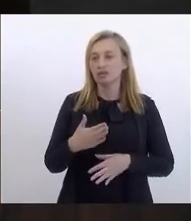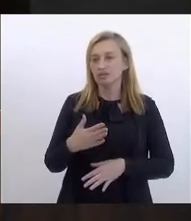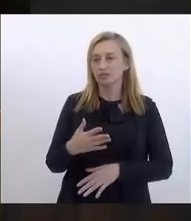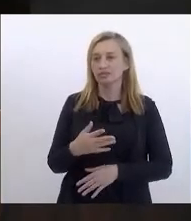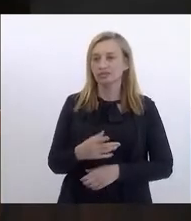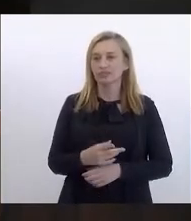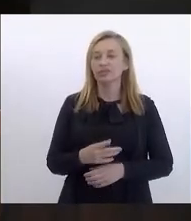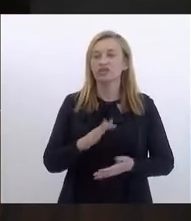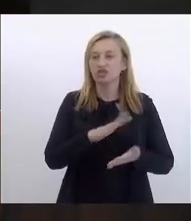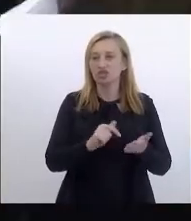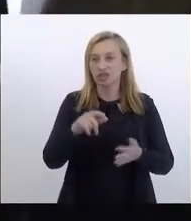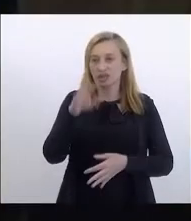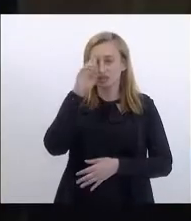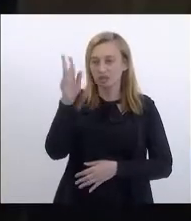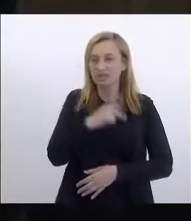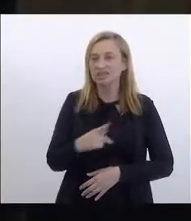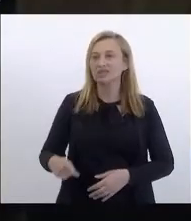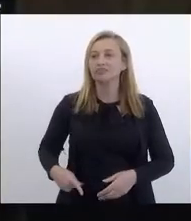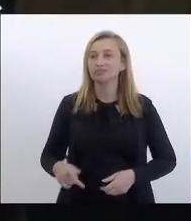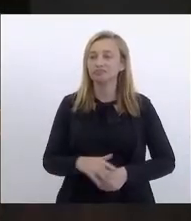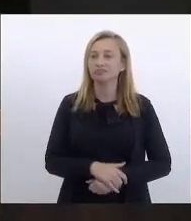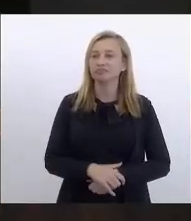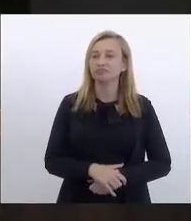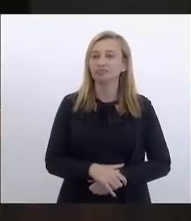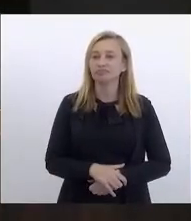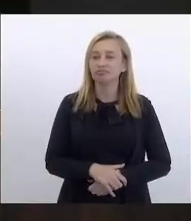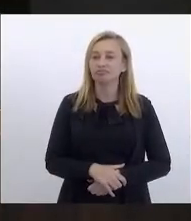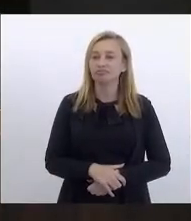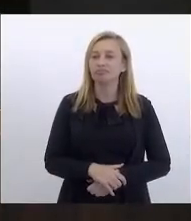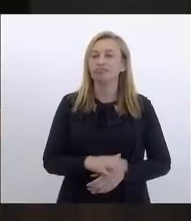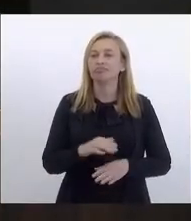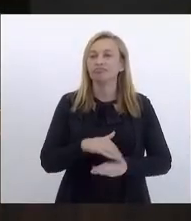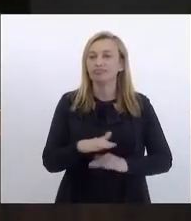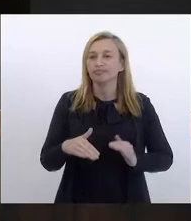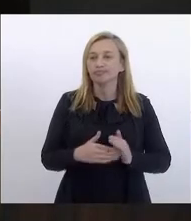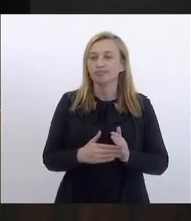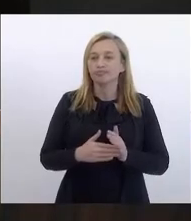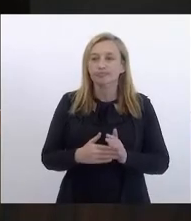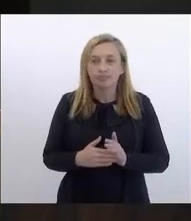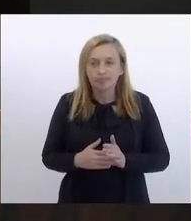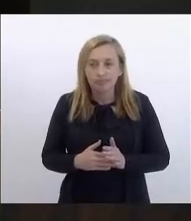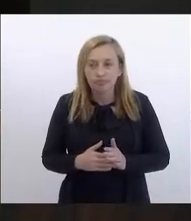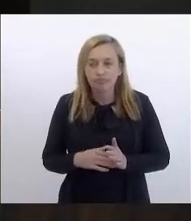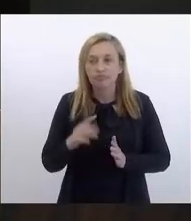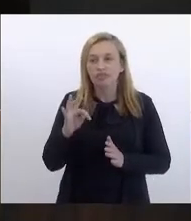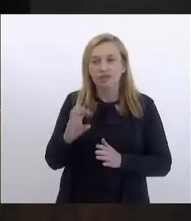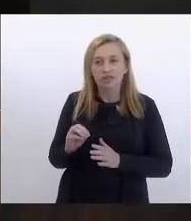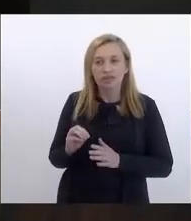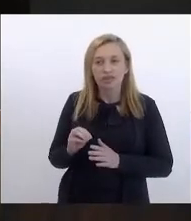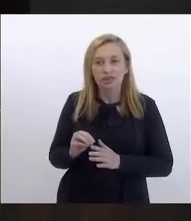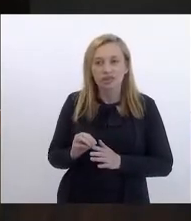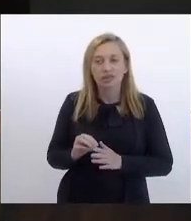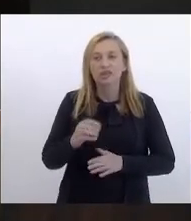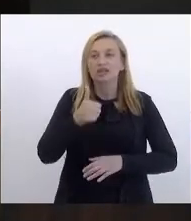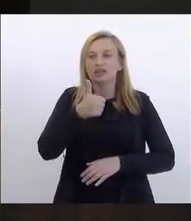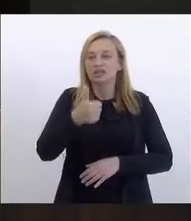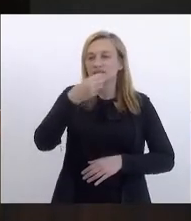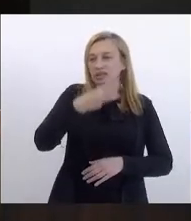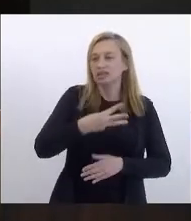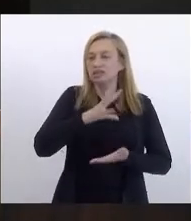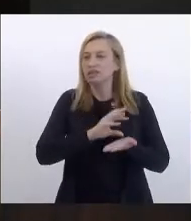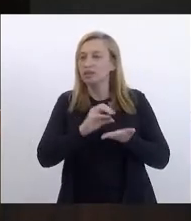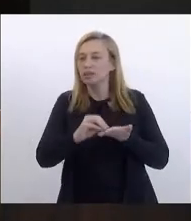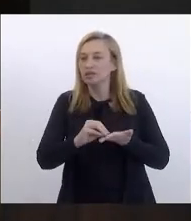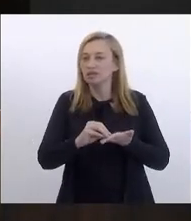pela derrubada senhor presidente veto total aposto décimo terceiro da